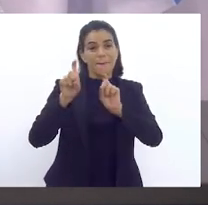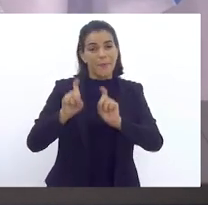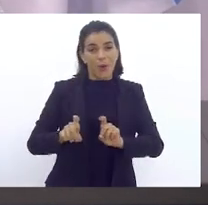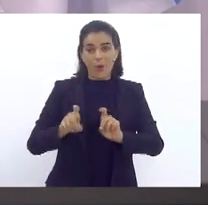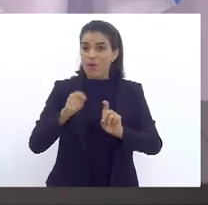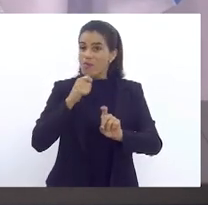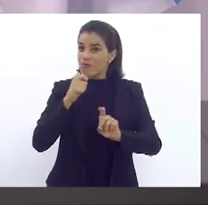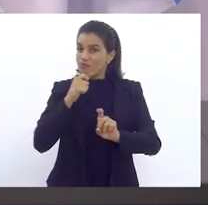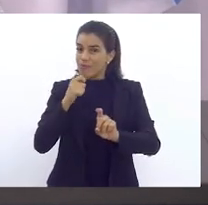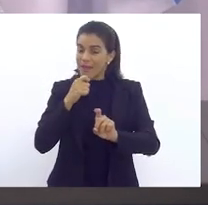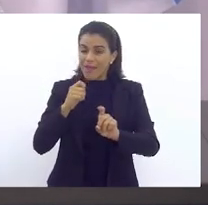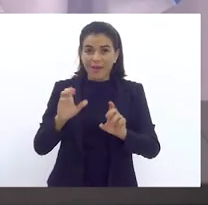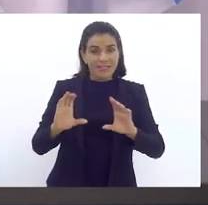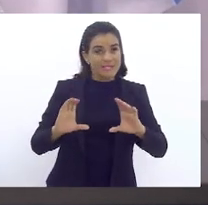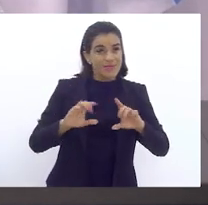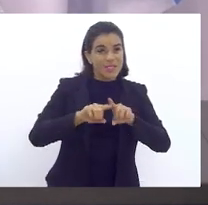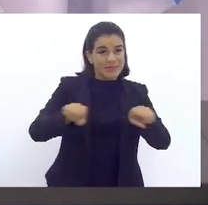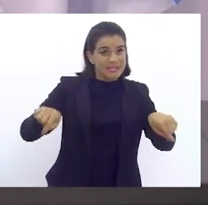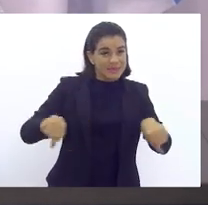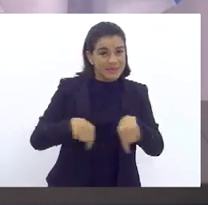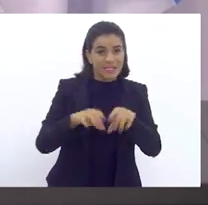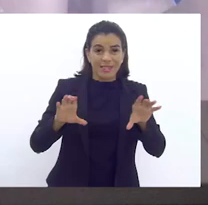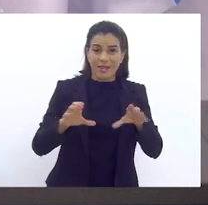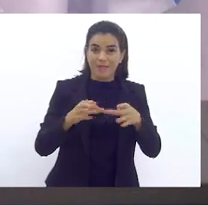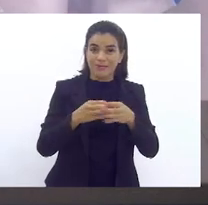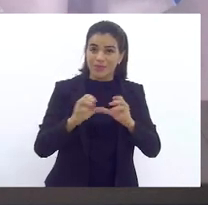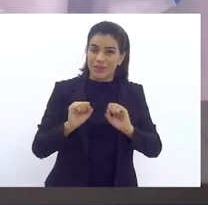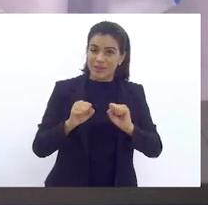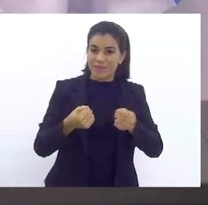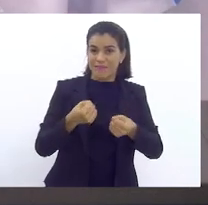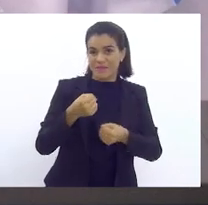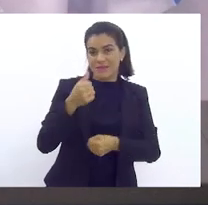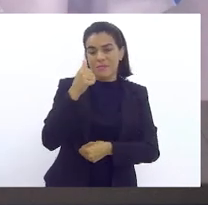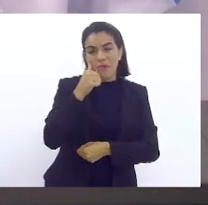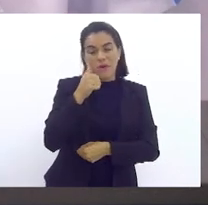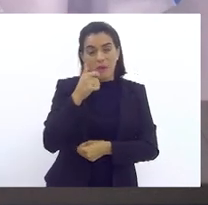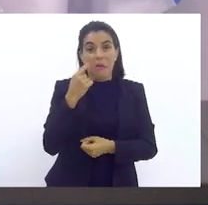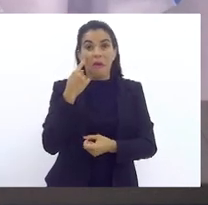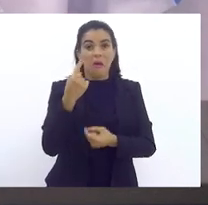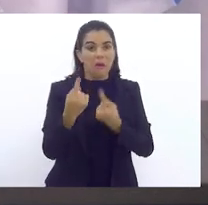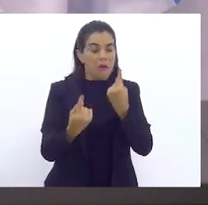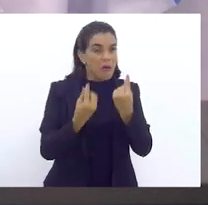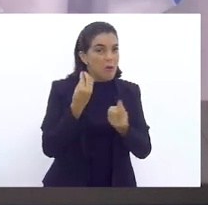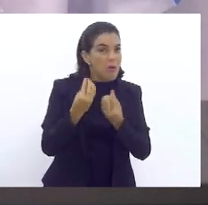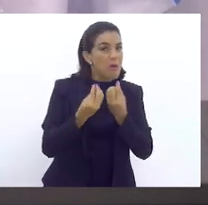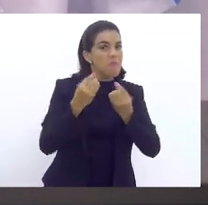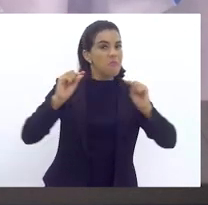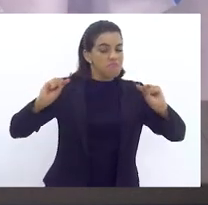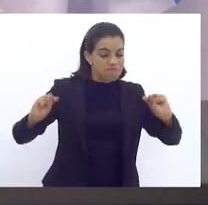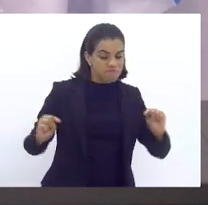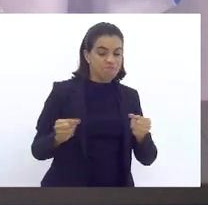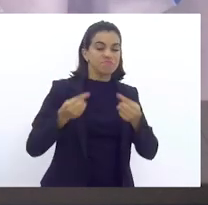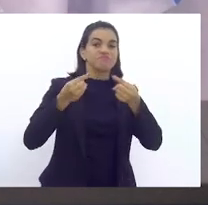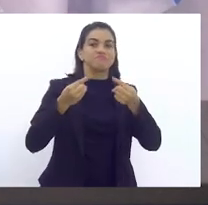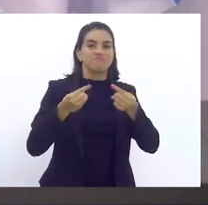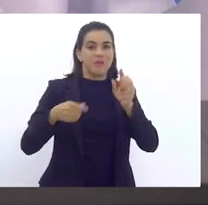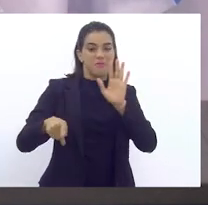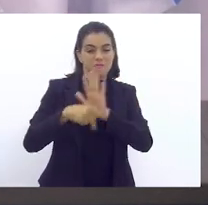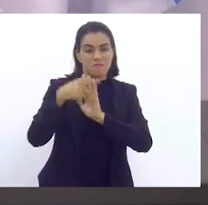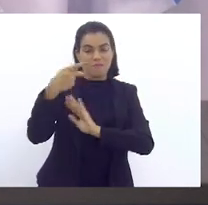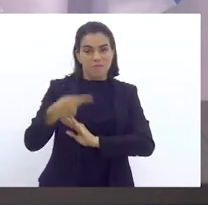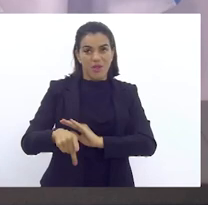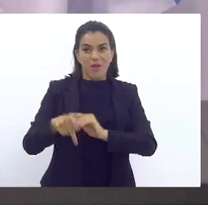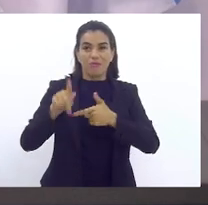sala da comissão de defesa dos direitos da mulher diz muito também dos Desafios colocados dentro de uma própria casa